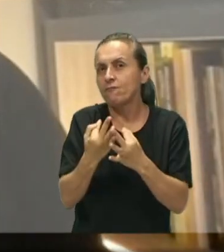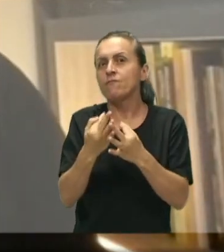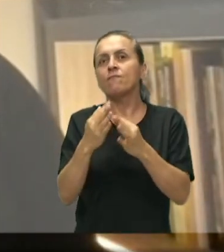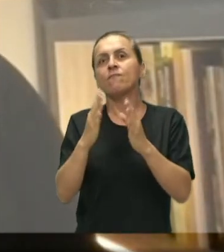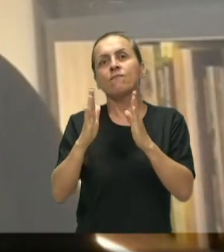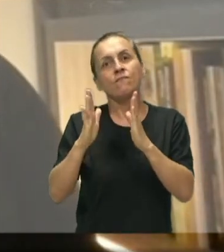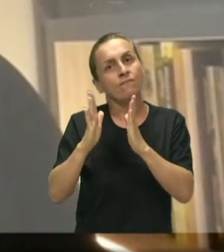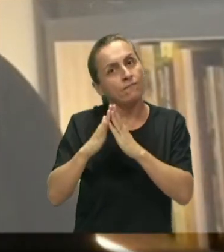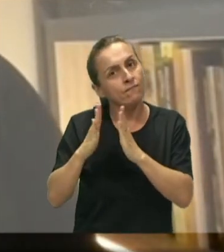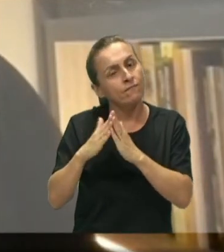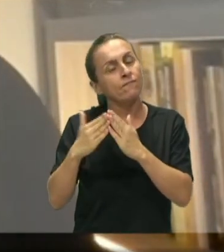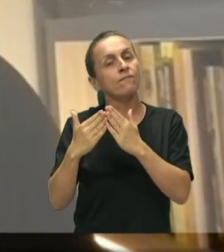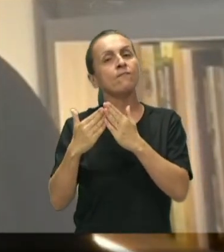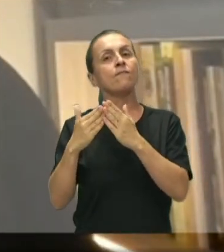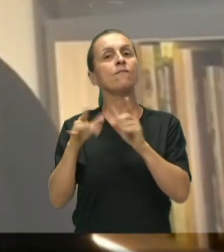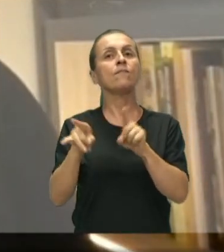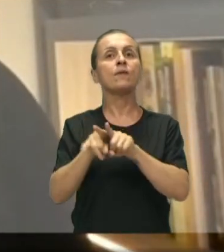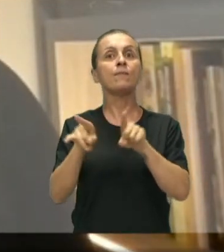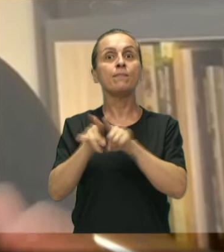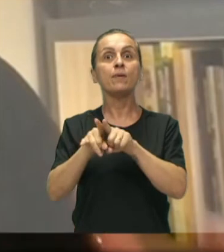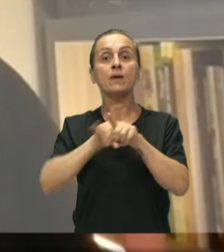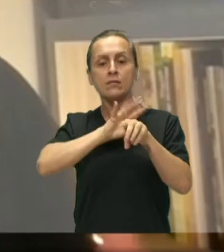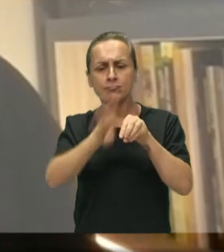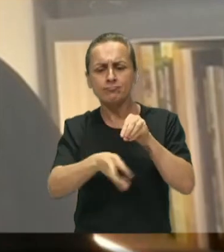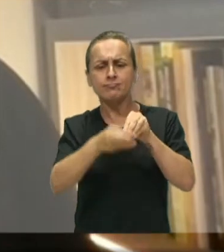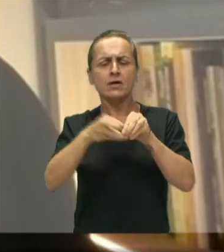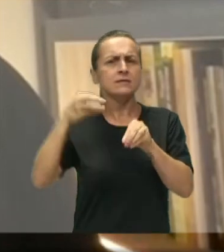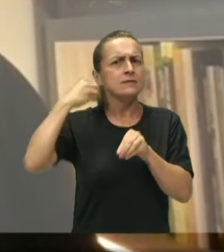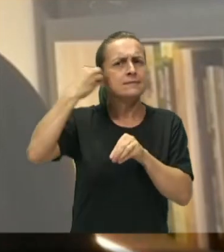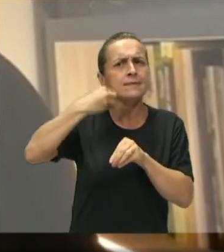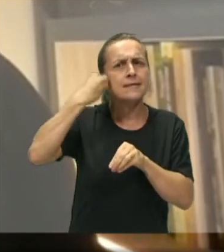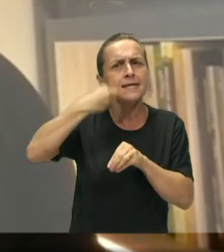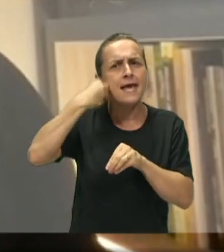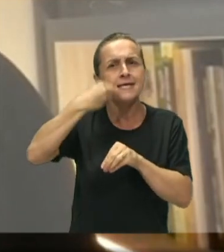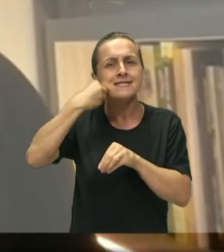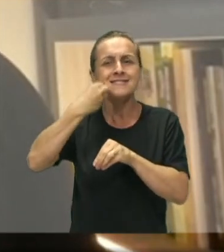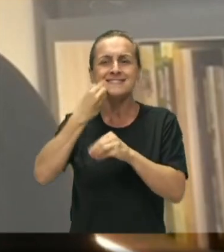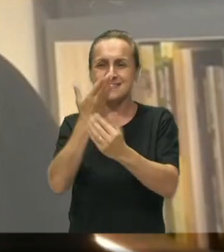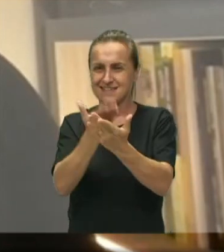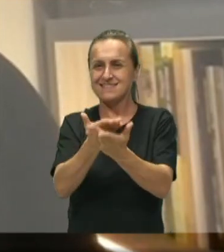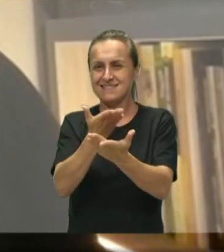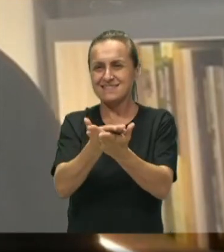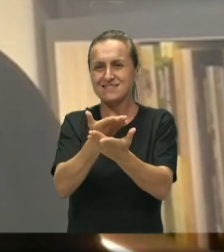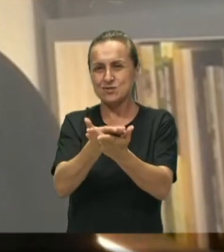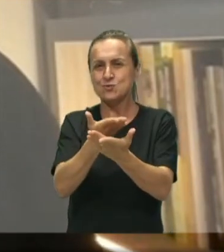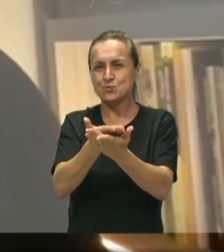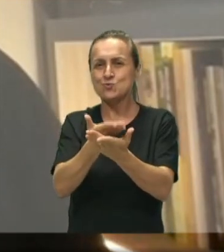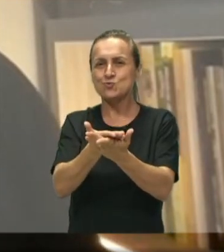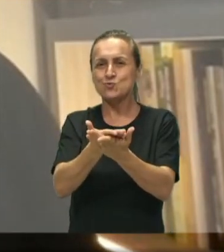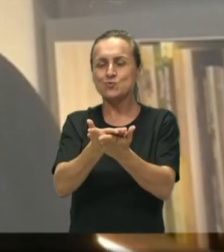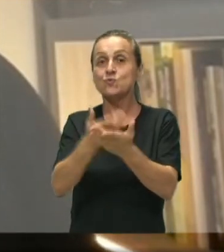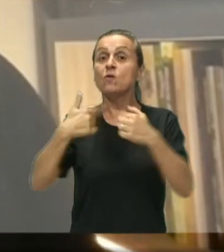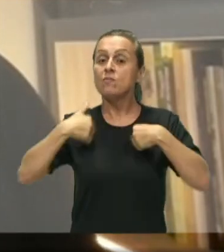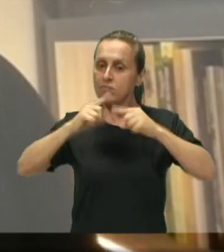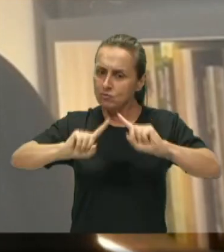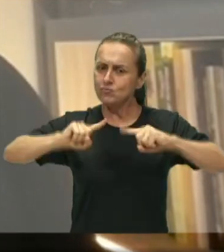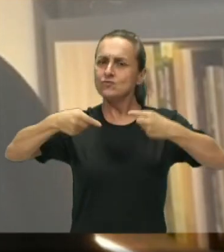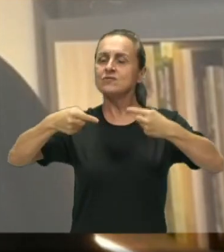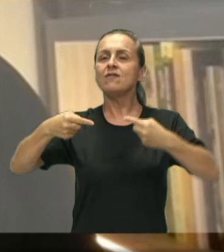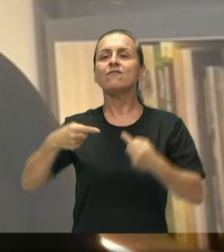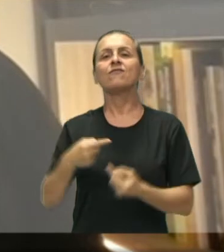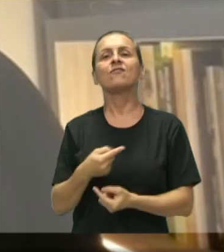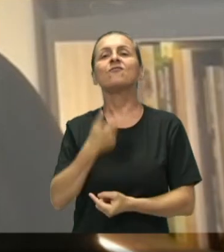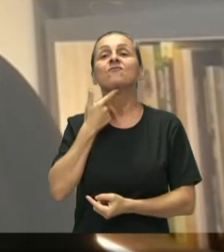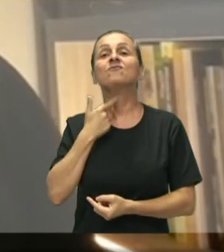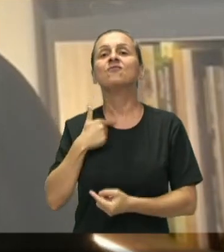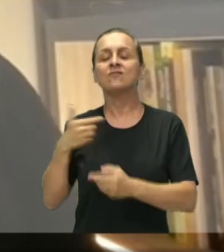é essa essa experiência estudantil Acabou me desafiando a entrar na vida